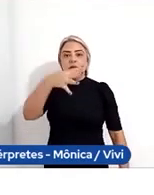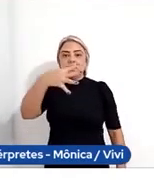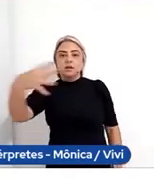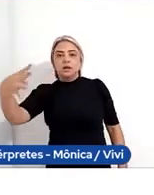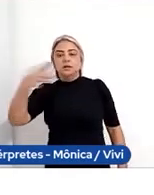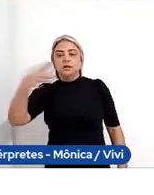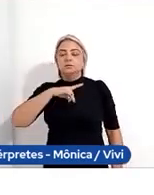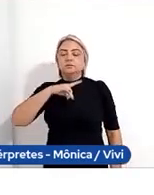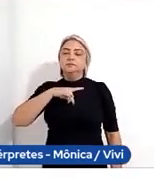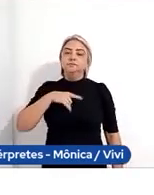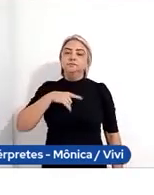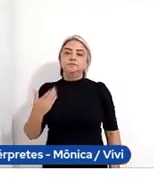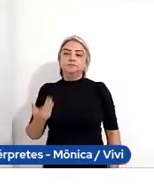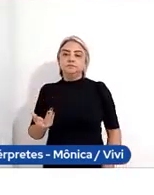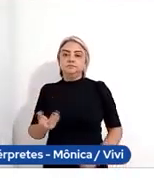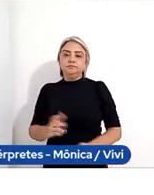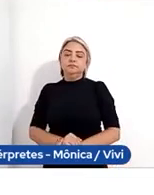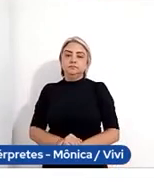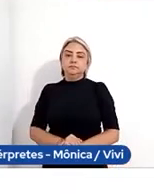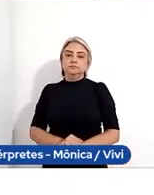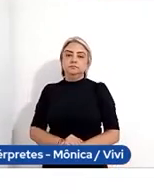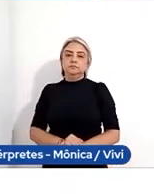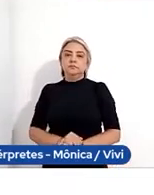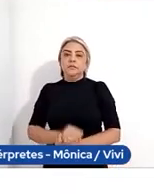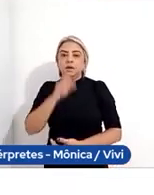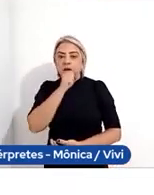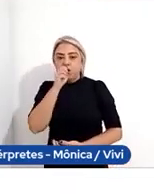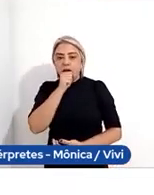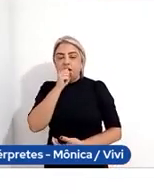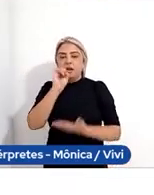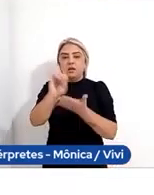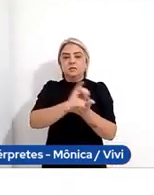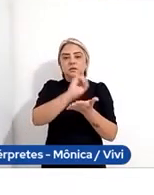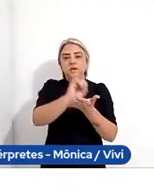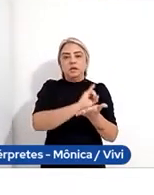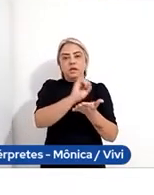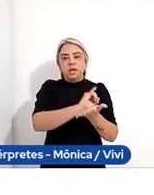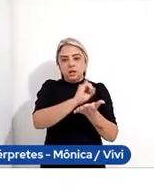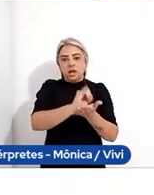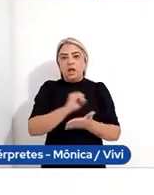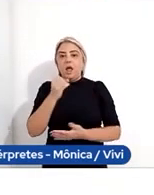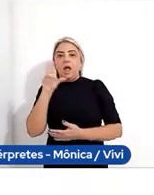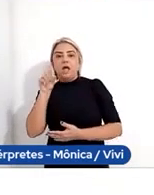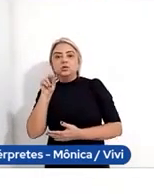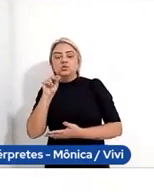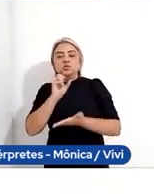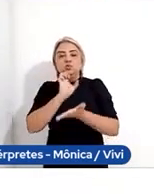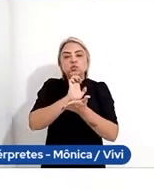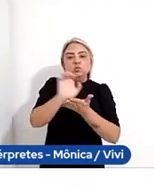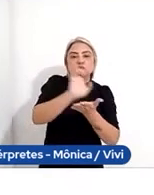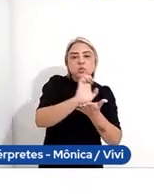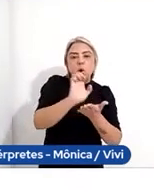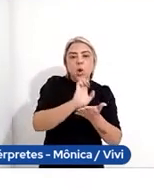teve isso aqui, a faixa laranja são as importações, a azul são as exportações, e o cinza é o